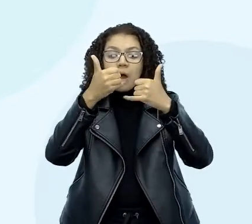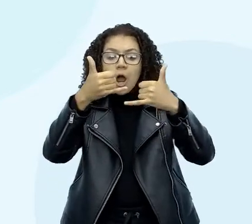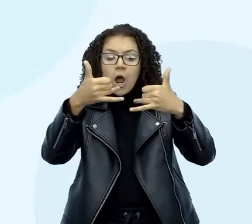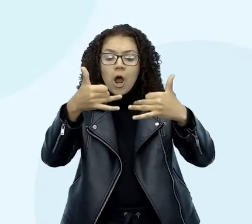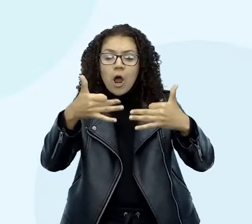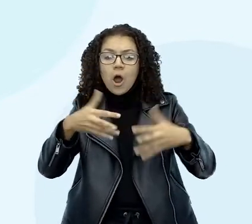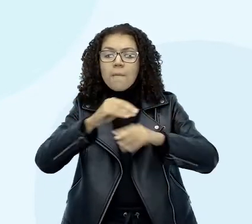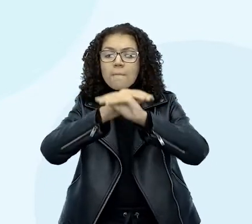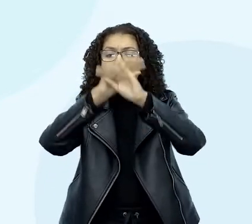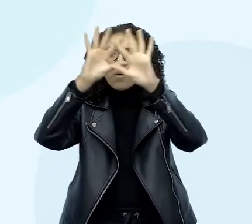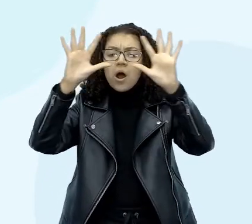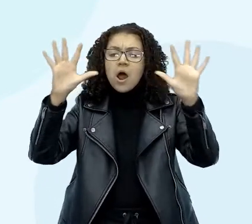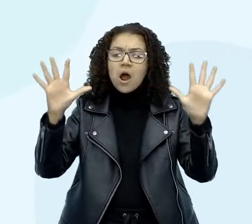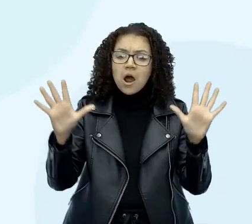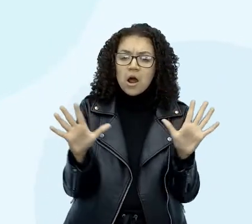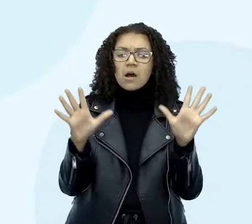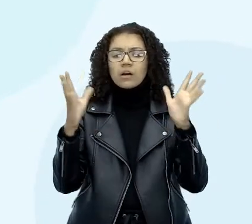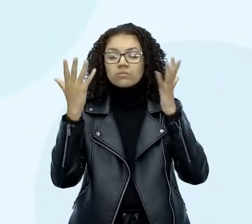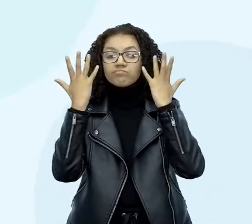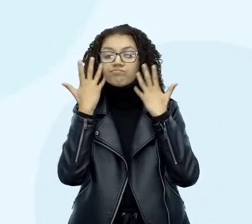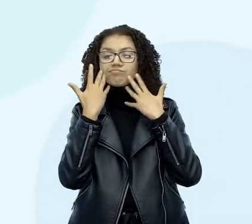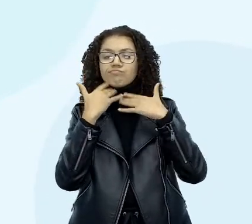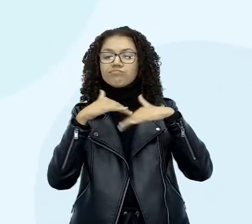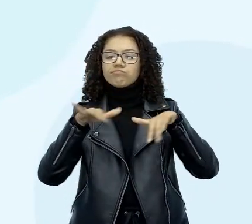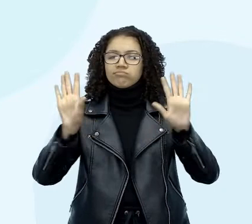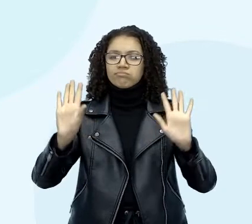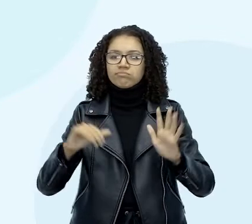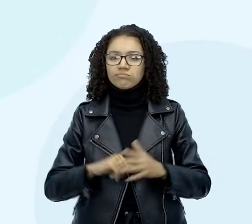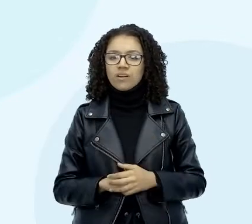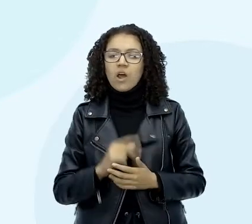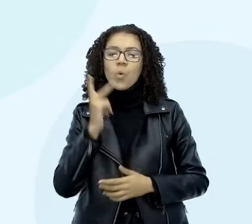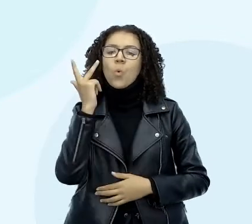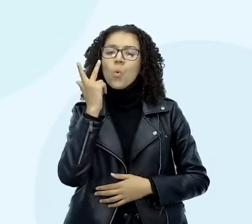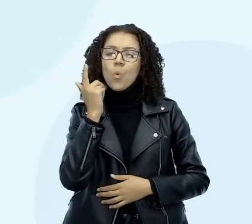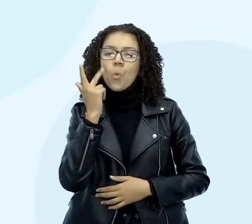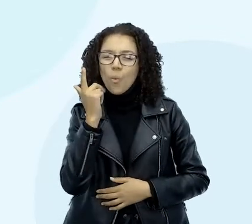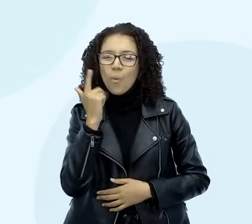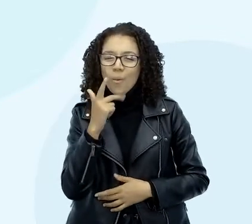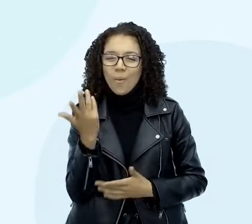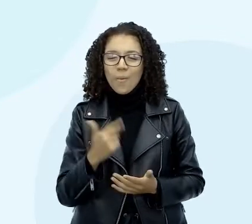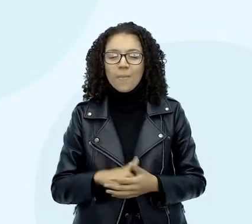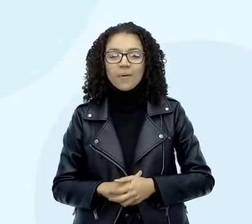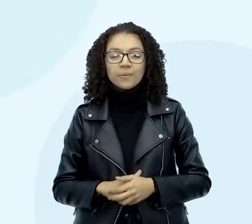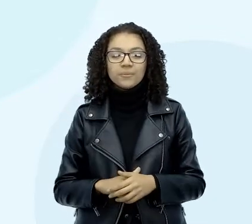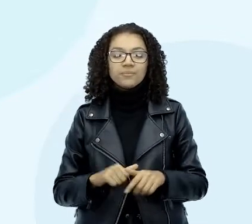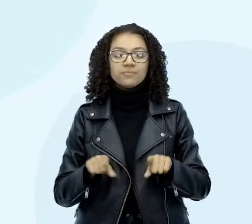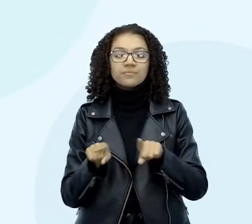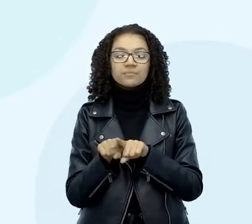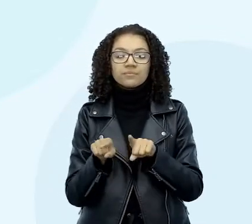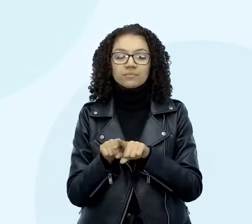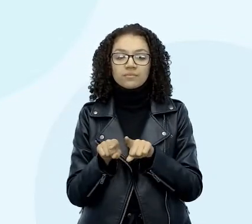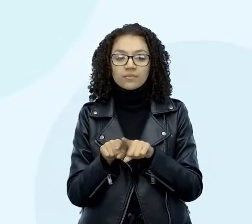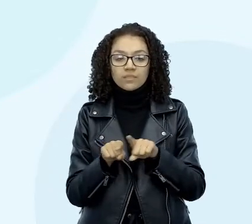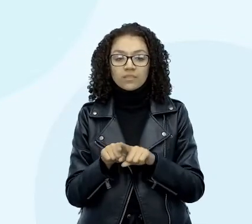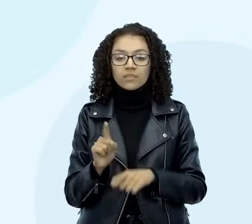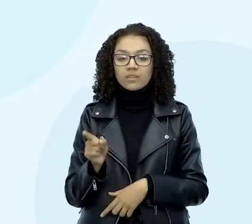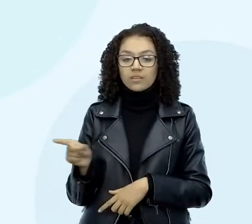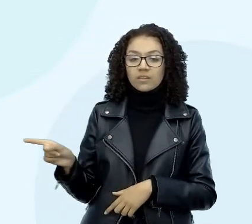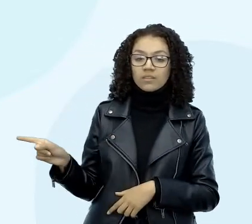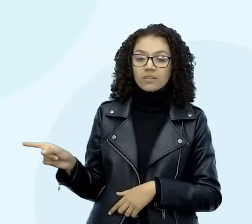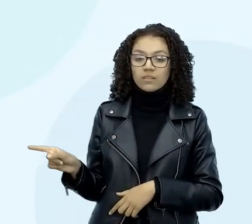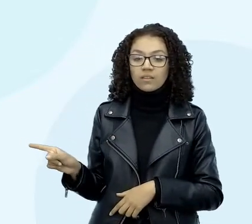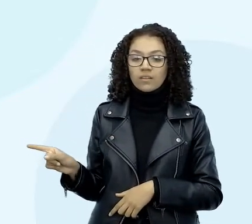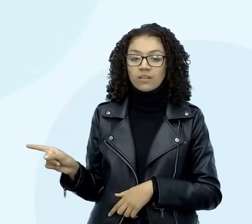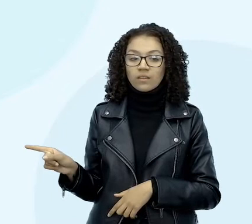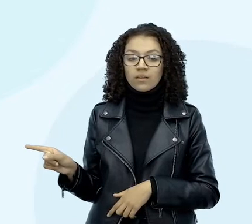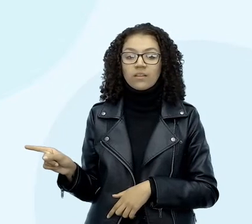forma clara, descomplicada, né? Então, trazendo um tema para debate e Sinapse, a proposta é trazer